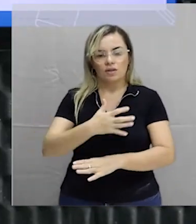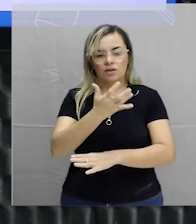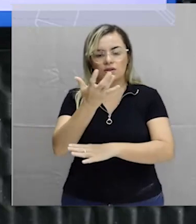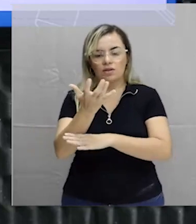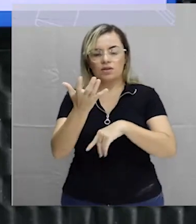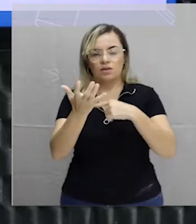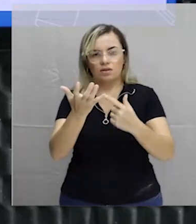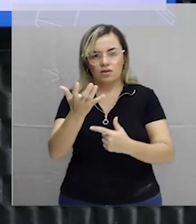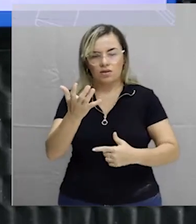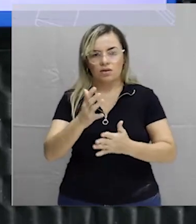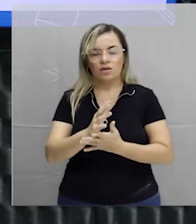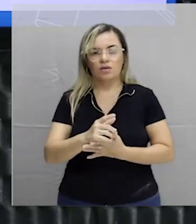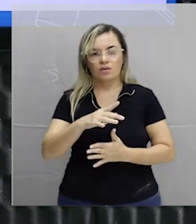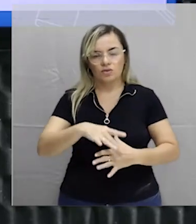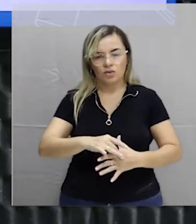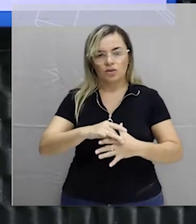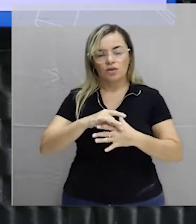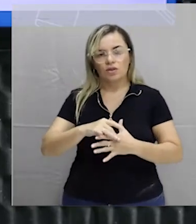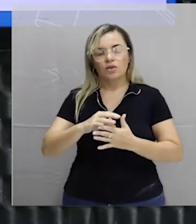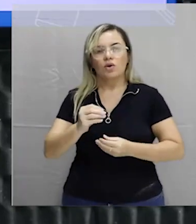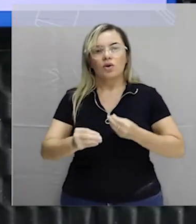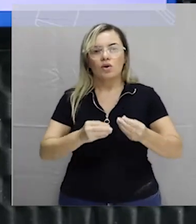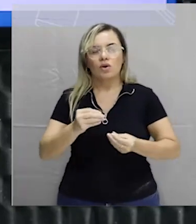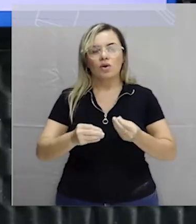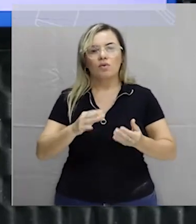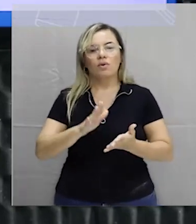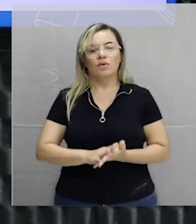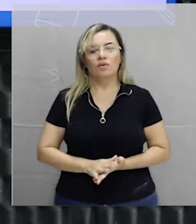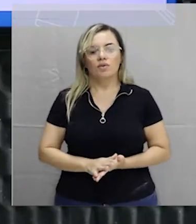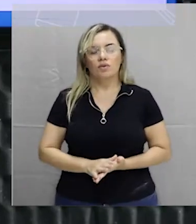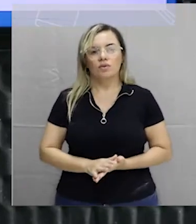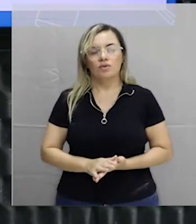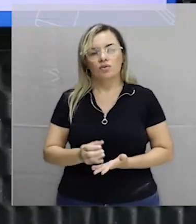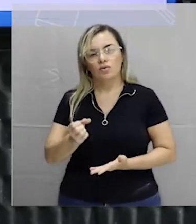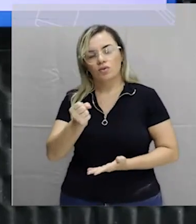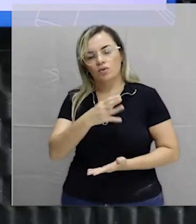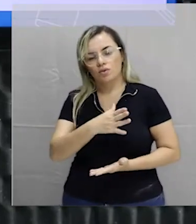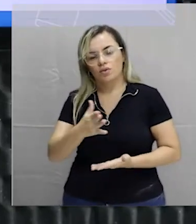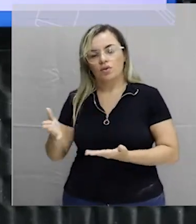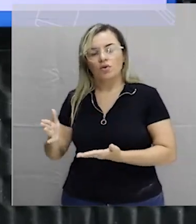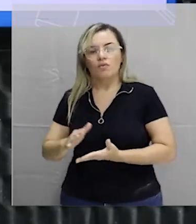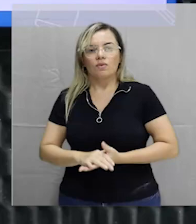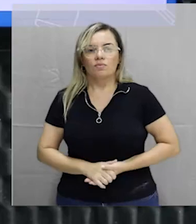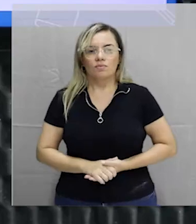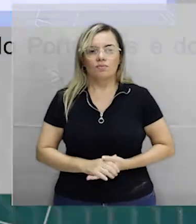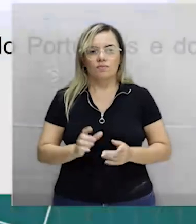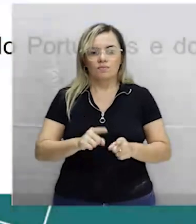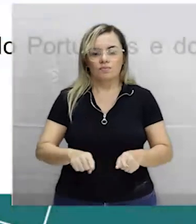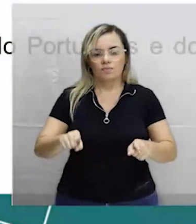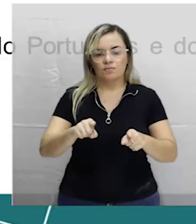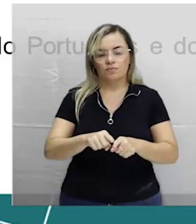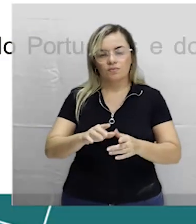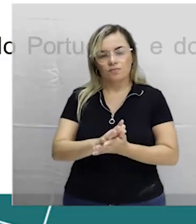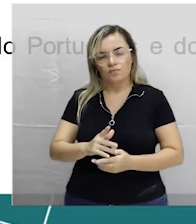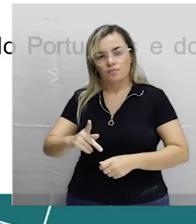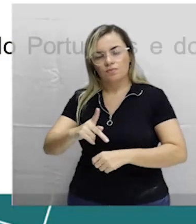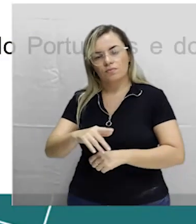foi recentemente restaurado. Nós temos, basicamente, o Estado